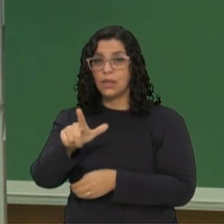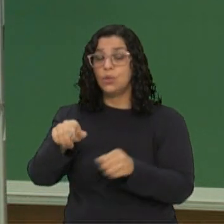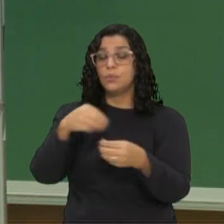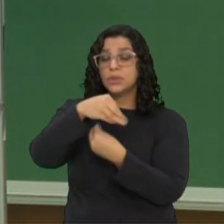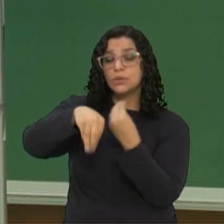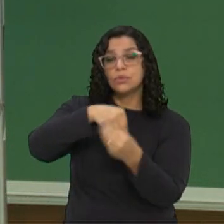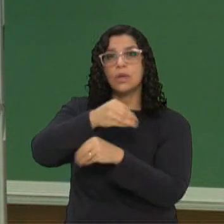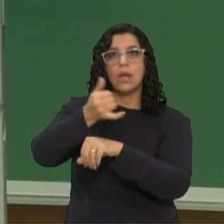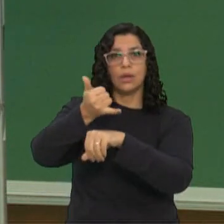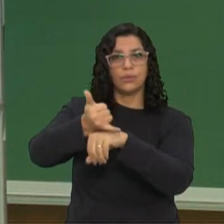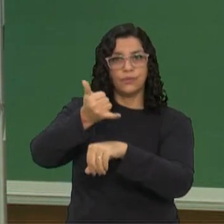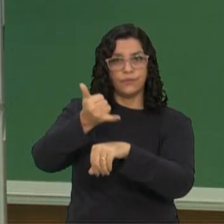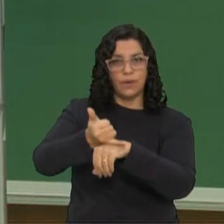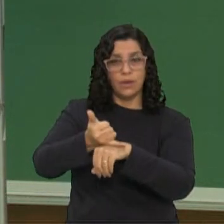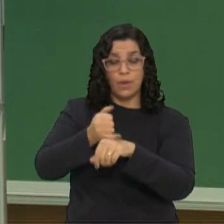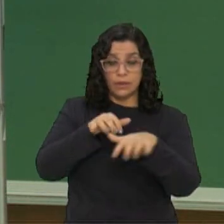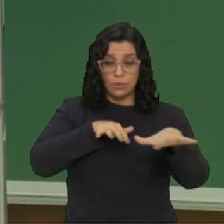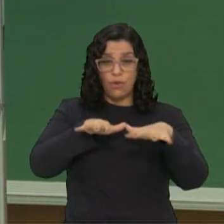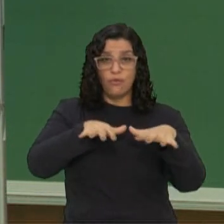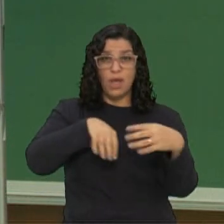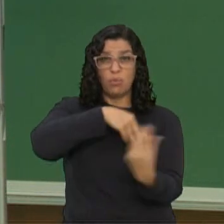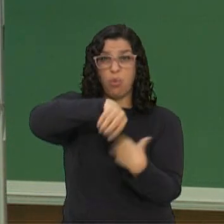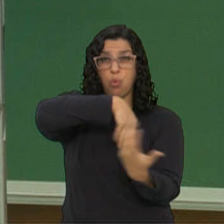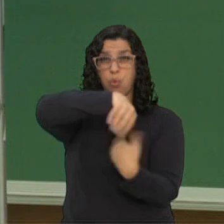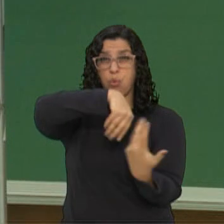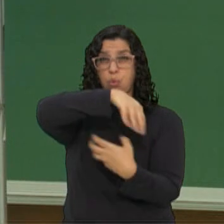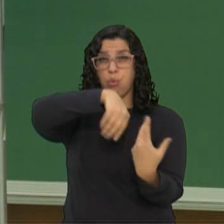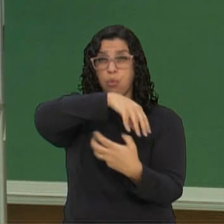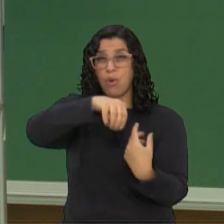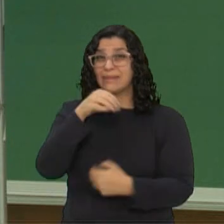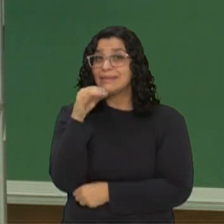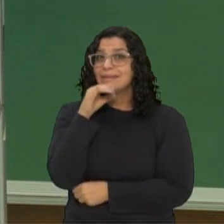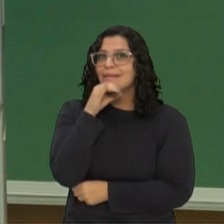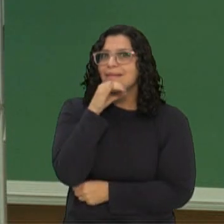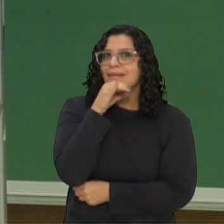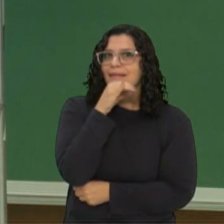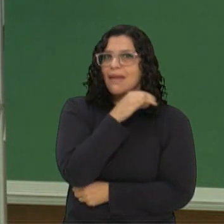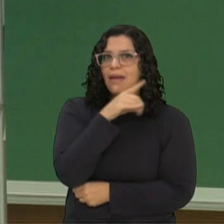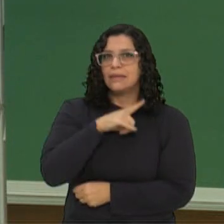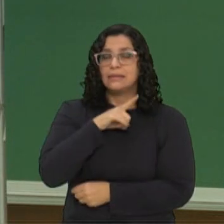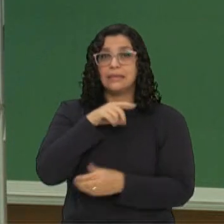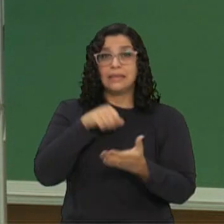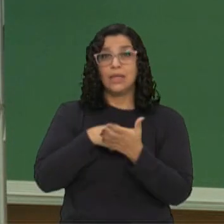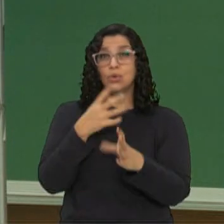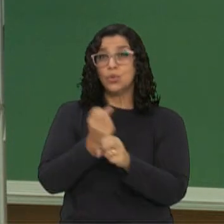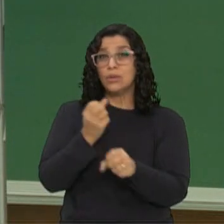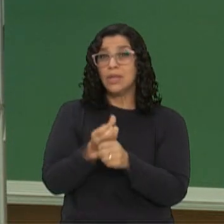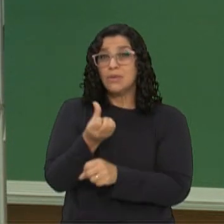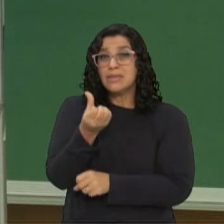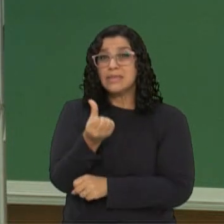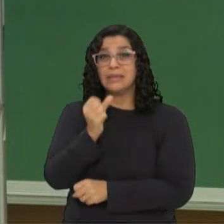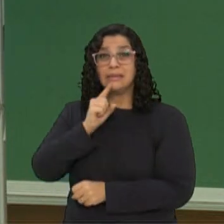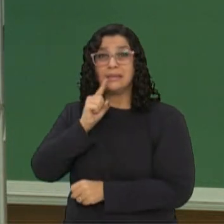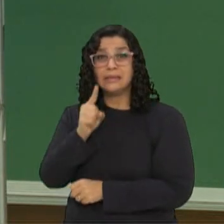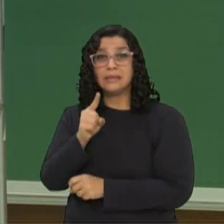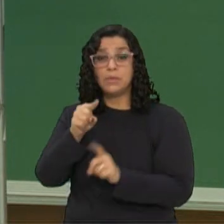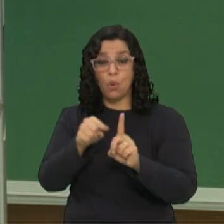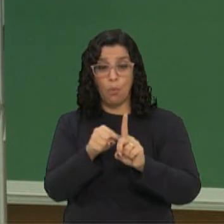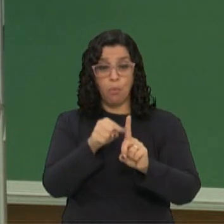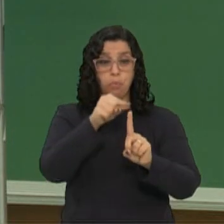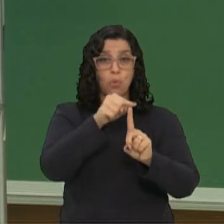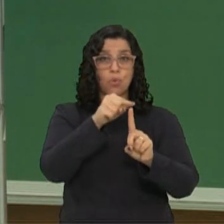ferro. Esse movimento em altíssimas temperaturas, chega a 6 mil graus lá embaixo, no centro da